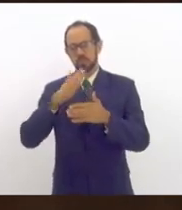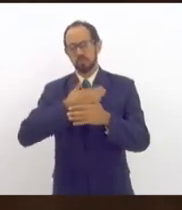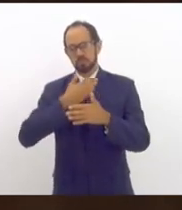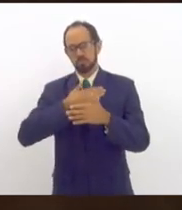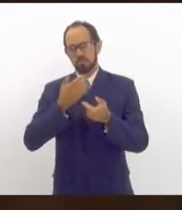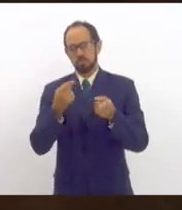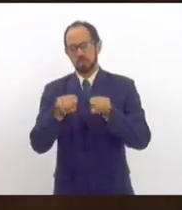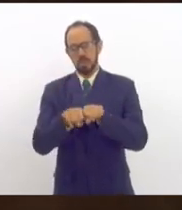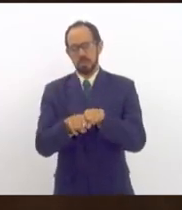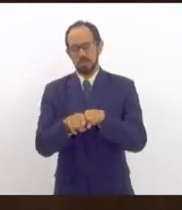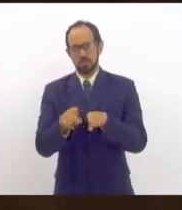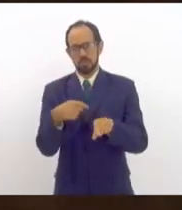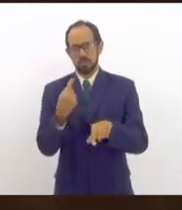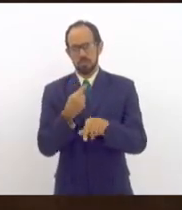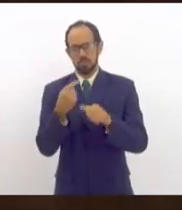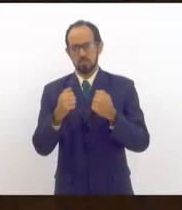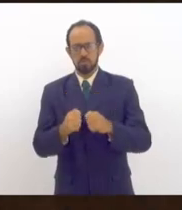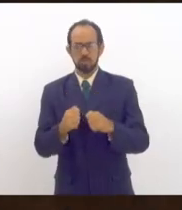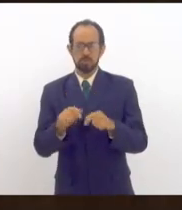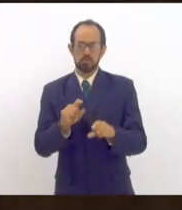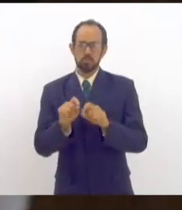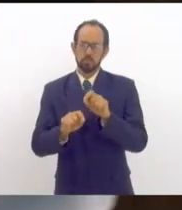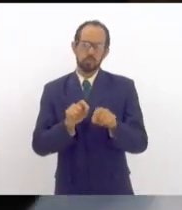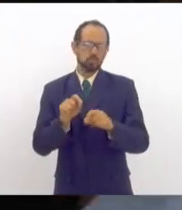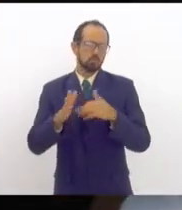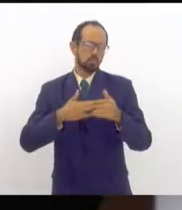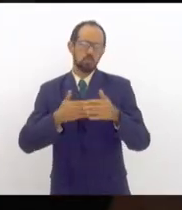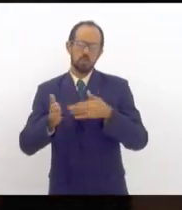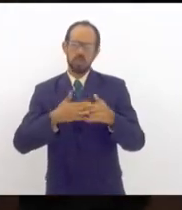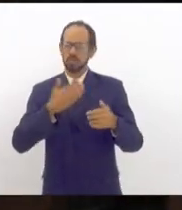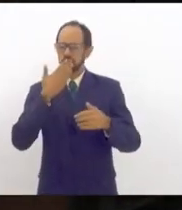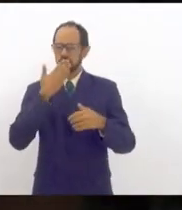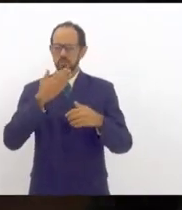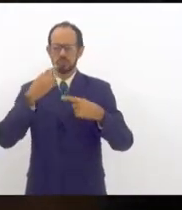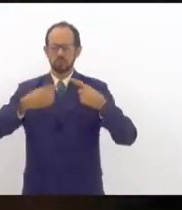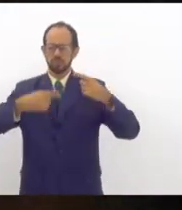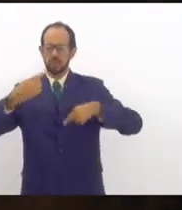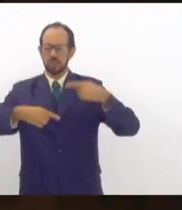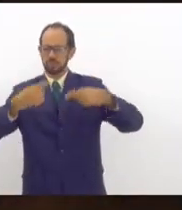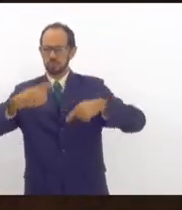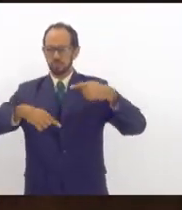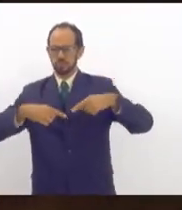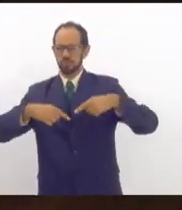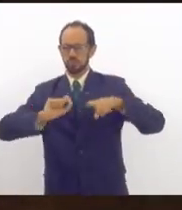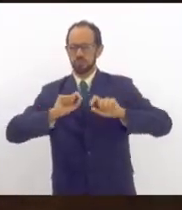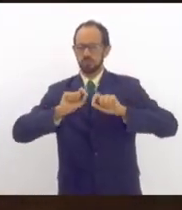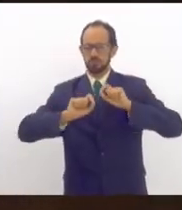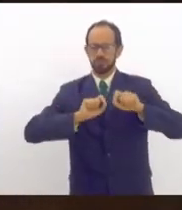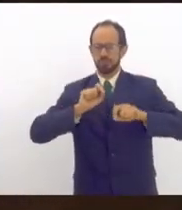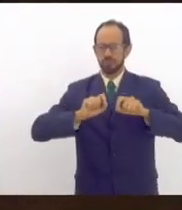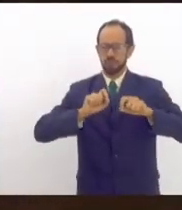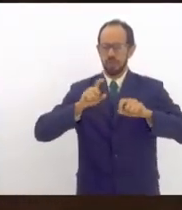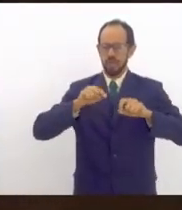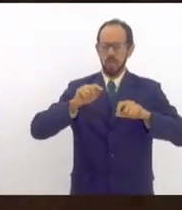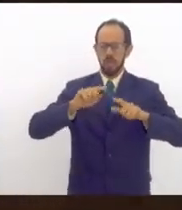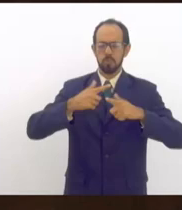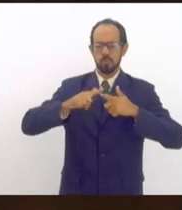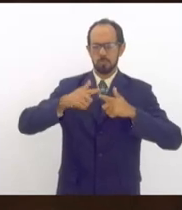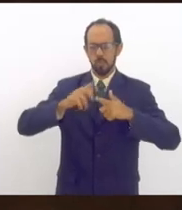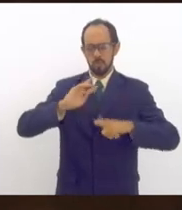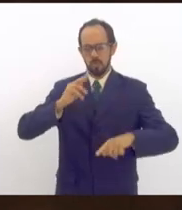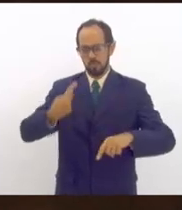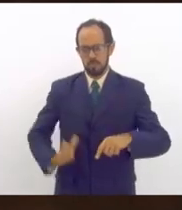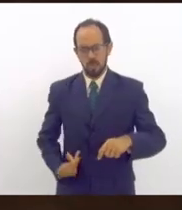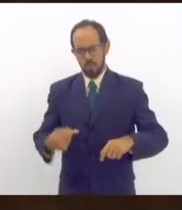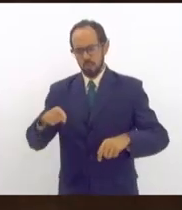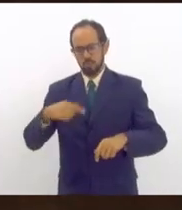que possamos né independente da ideologia política independente da corrente ideológica é questão humanitária a